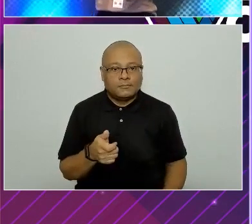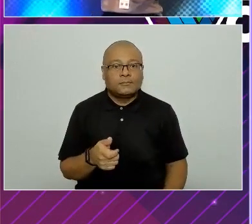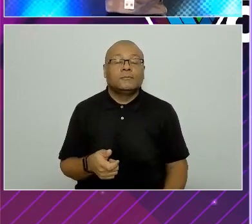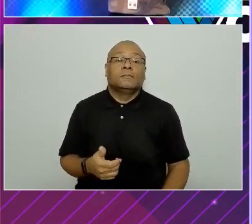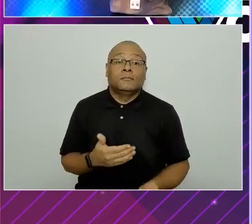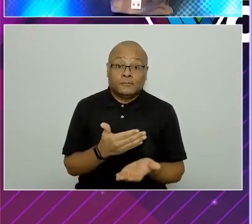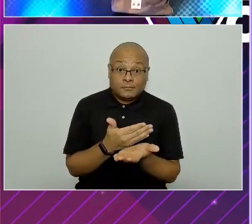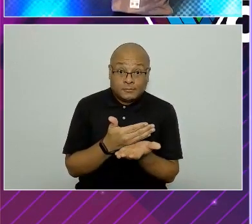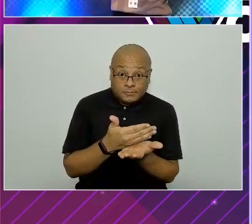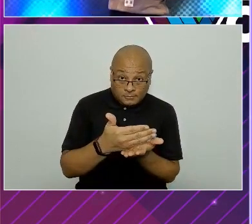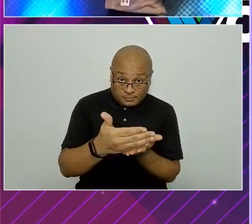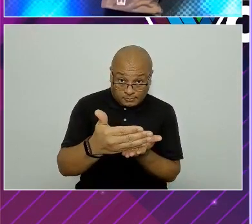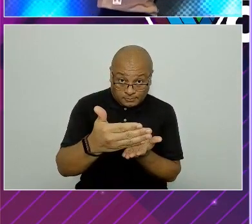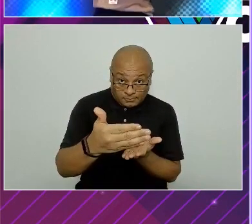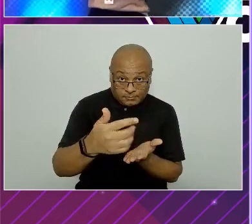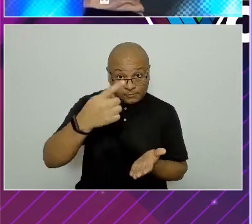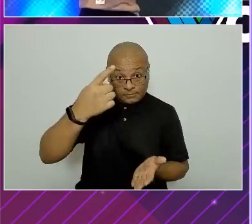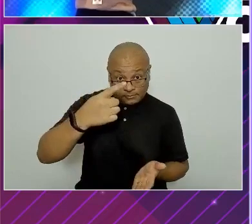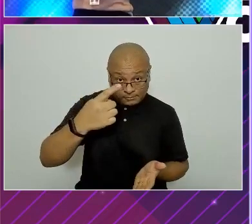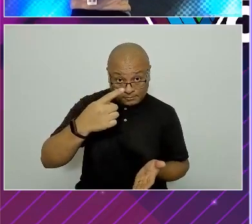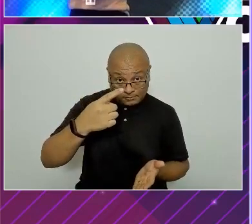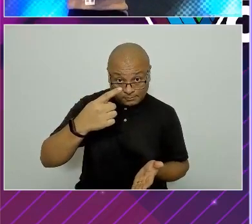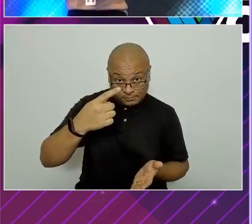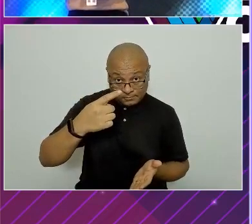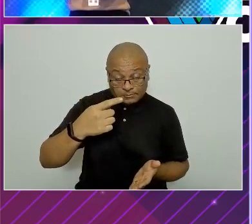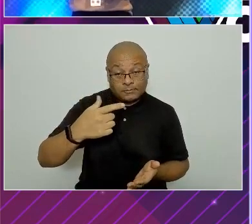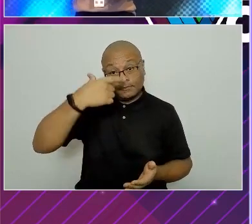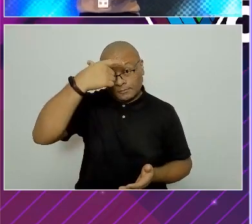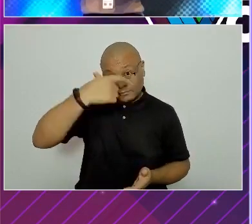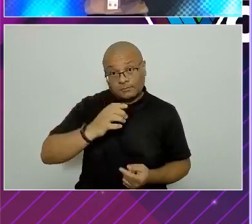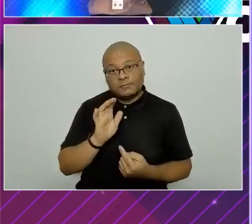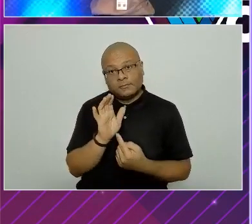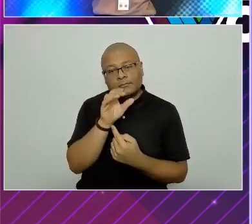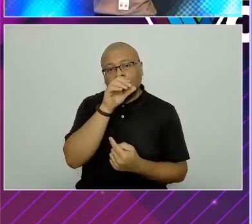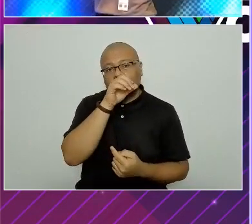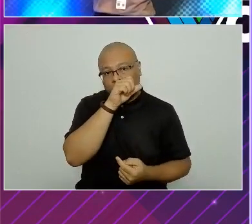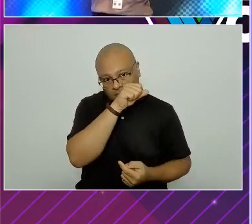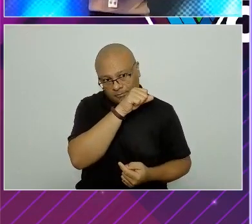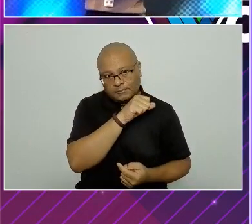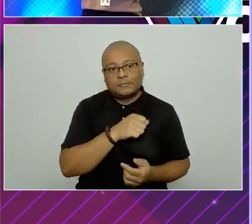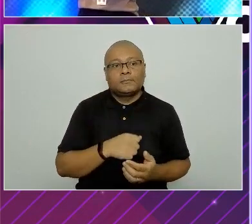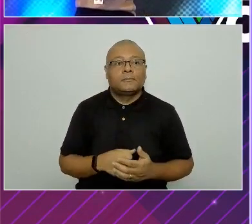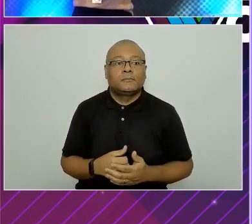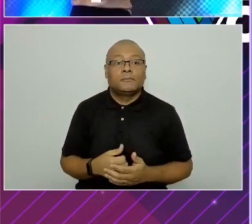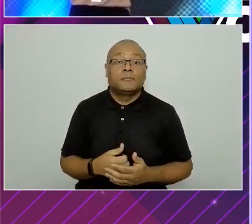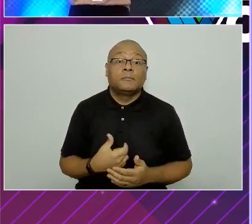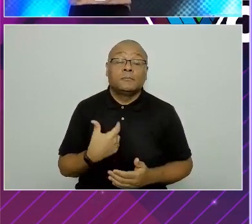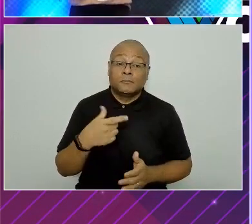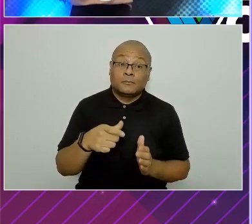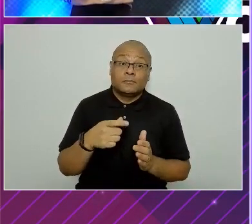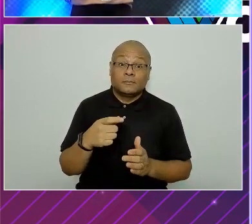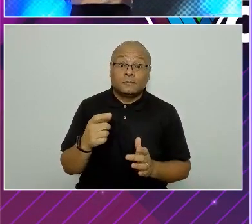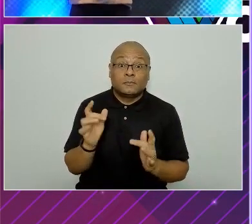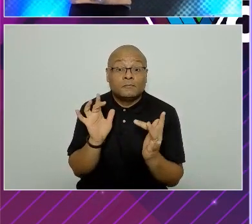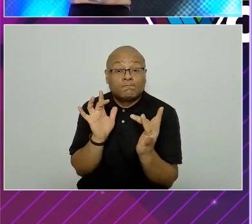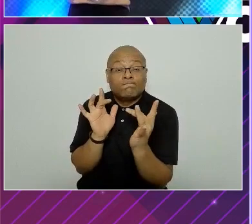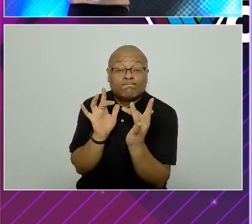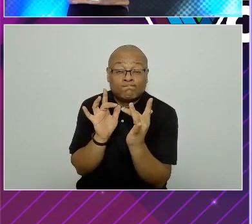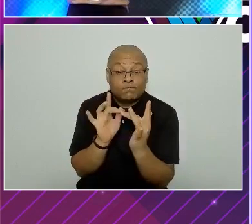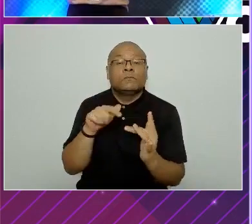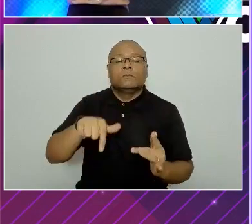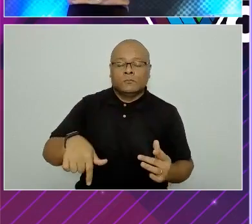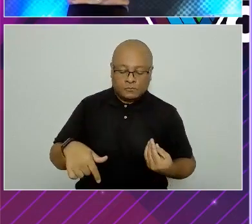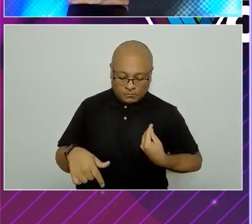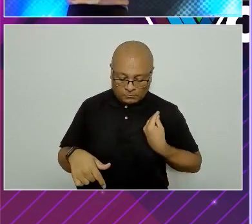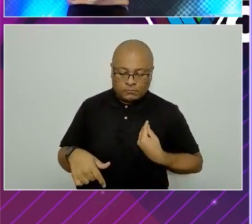de começar a partir para o assunto mais técnico, eu vou me apresentar rapidamente para vocês, para a gente criar essa conexão. Eu vou estar aqui ao longo